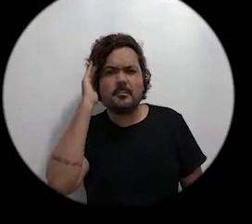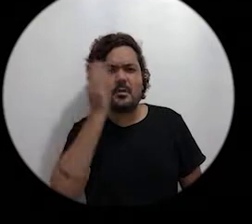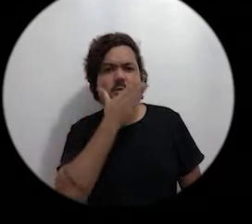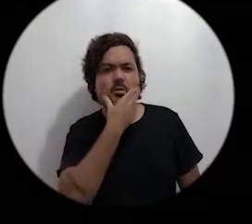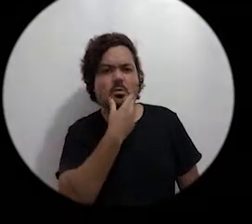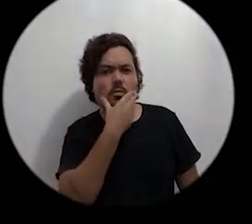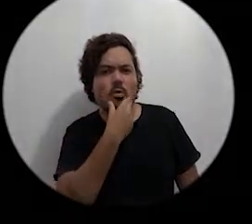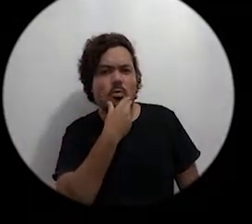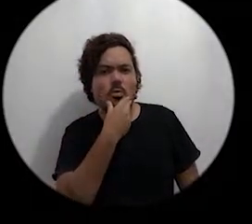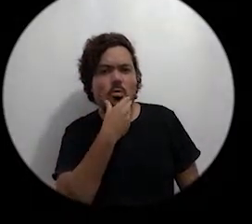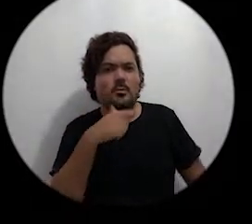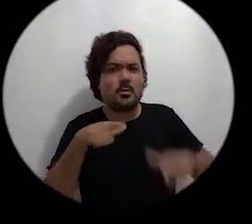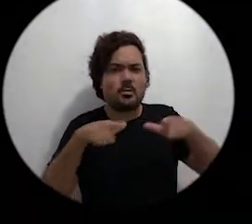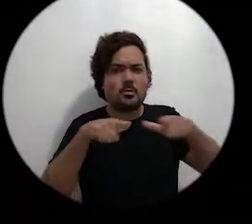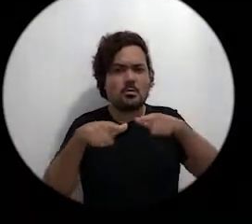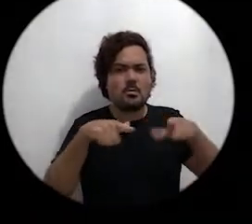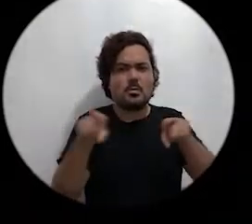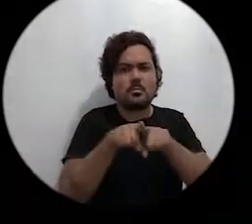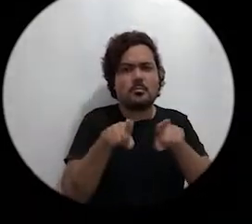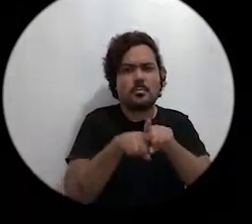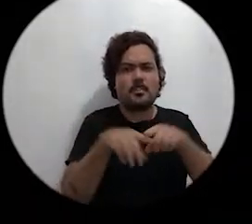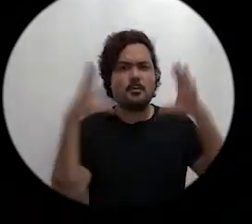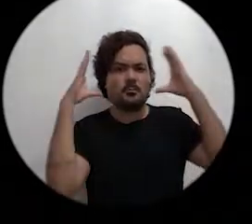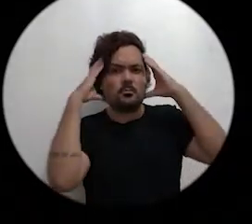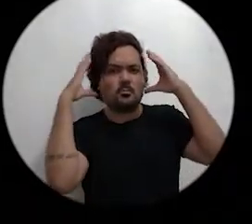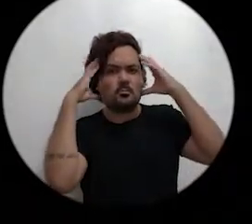Pensa nesse homem trabalhando com a cabeça,